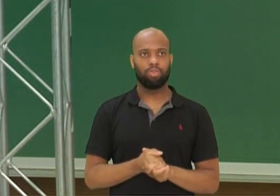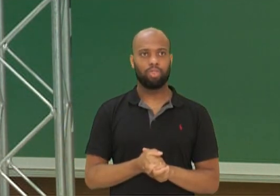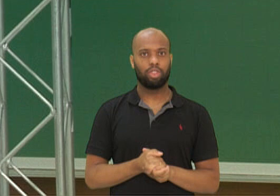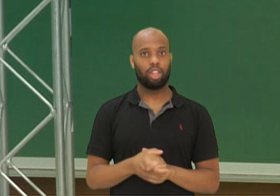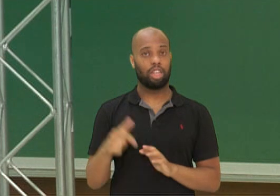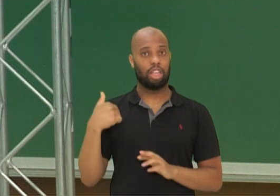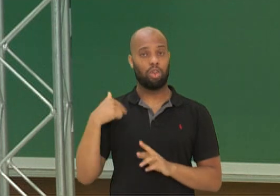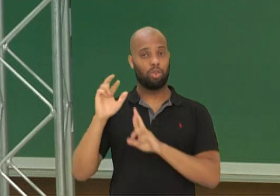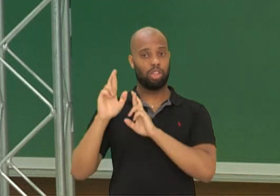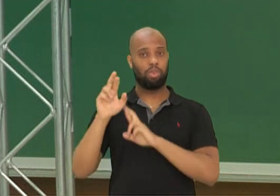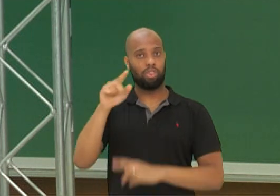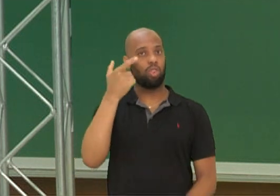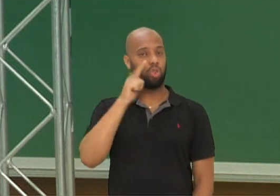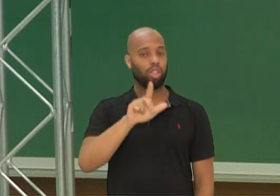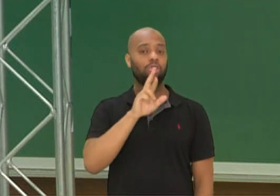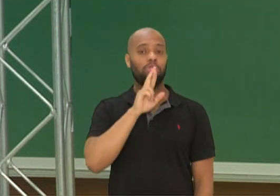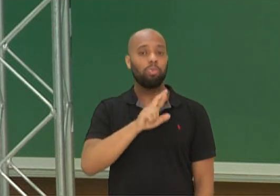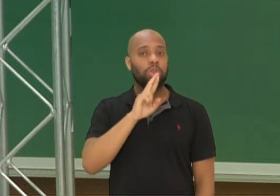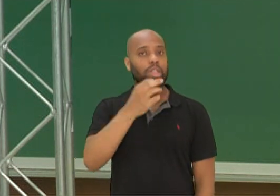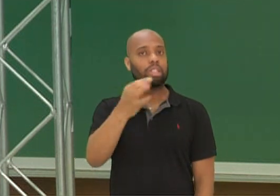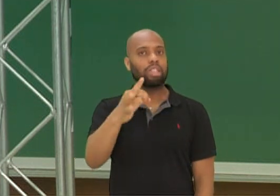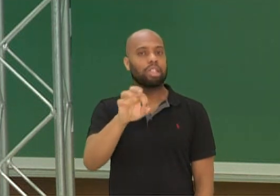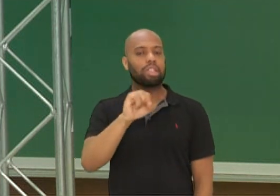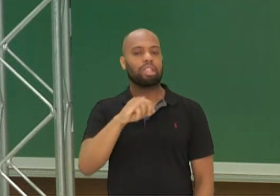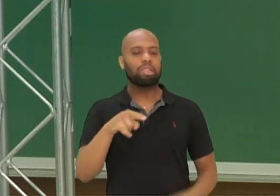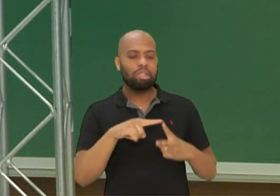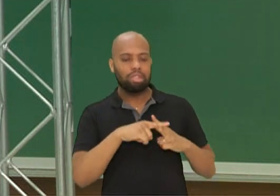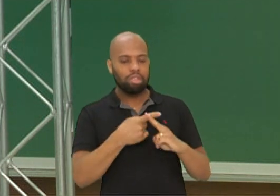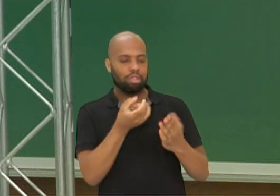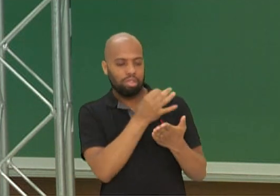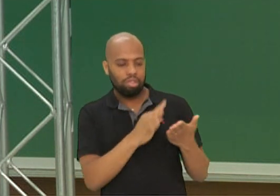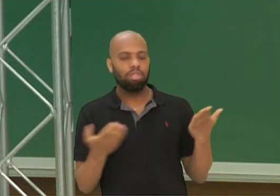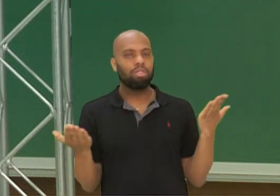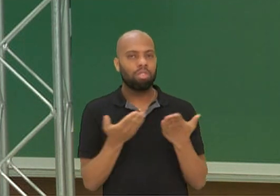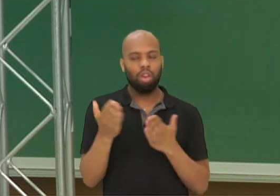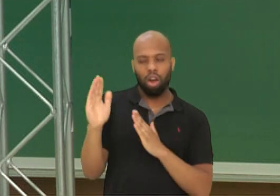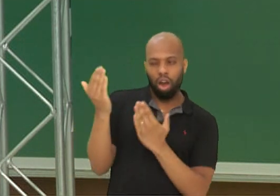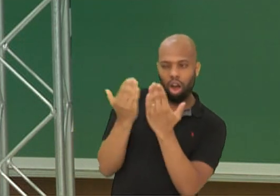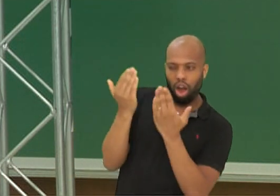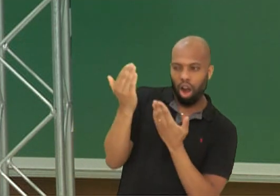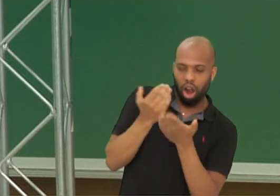Espero que tenha dado certo o seu gráfico. Qualquer correção pode fazer. Ok?